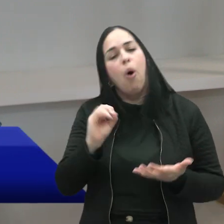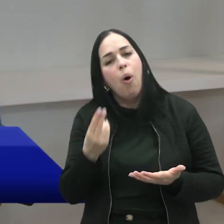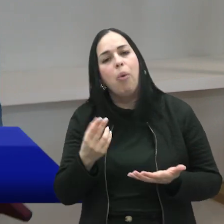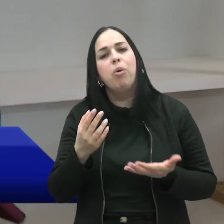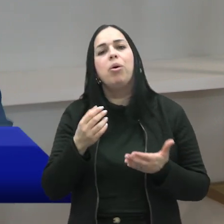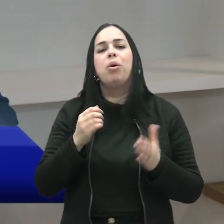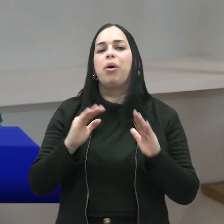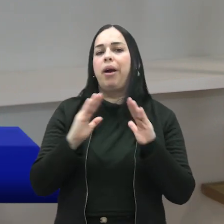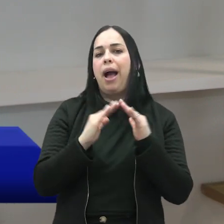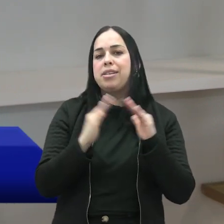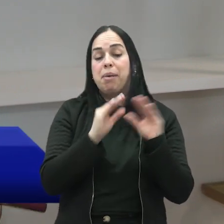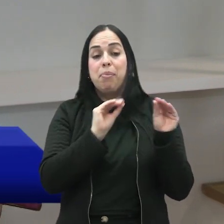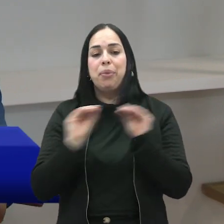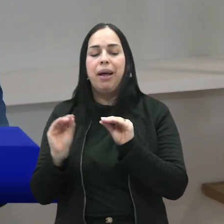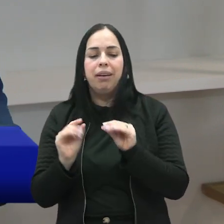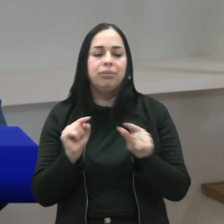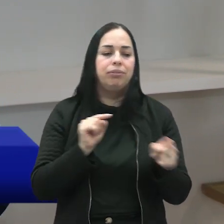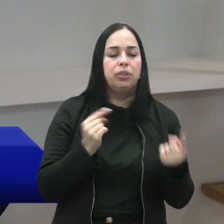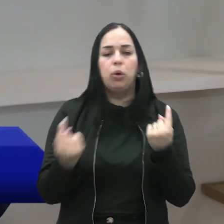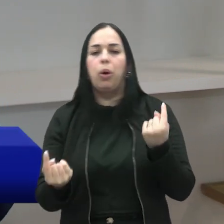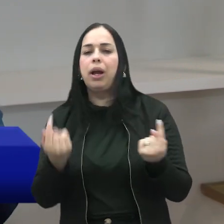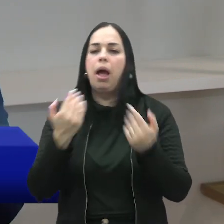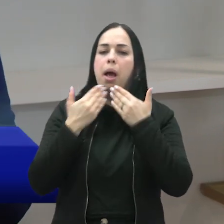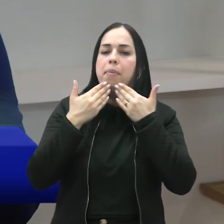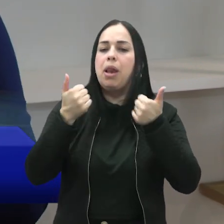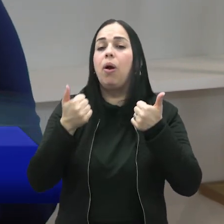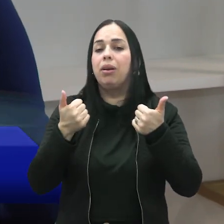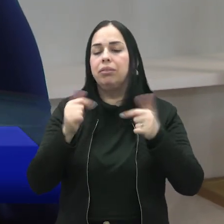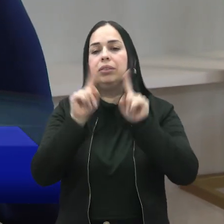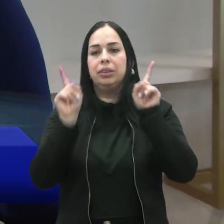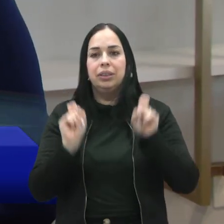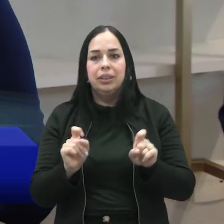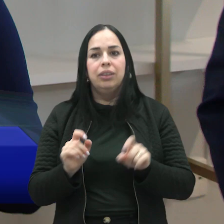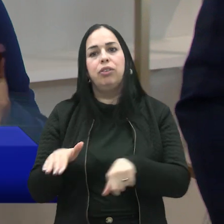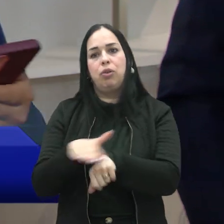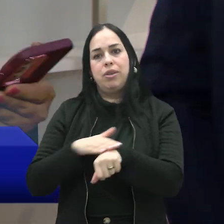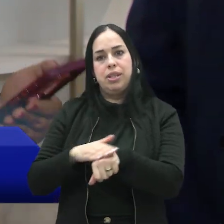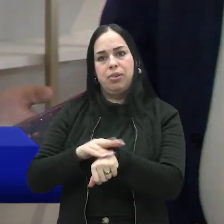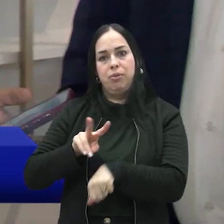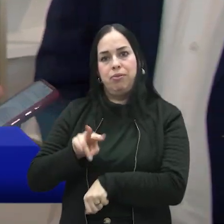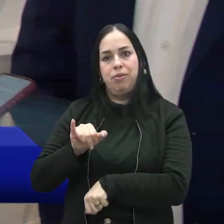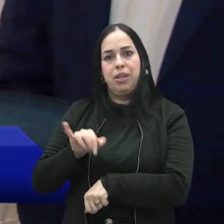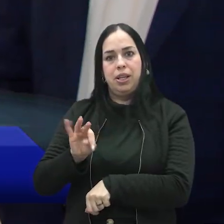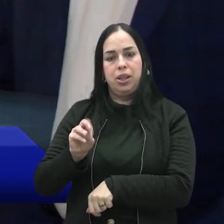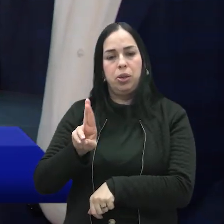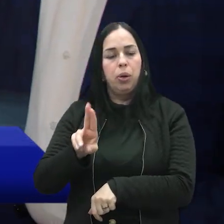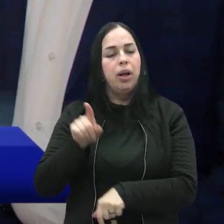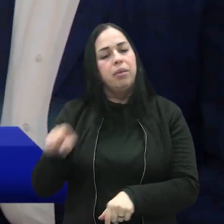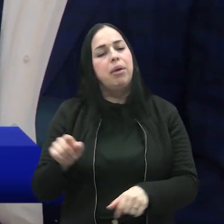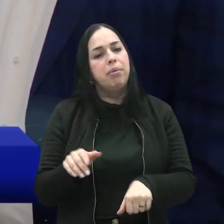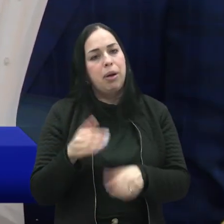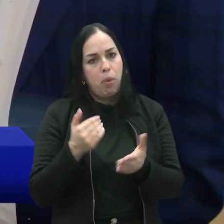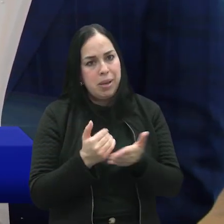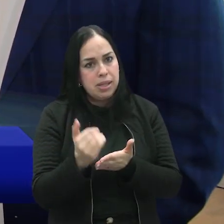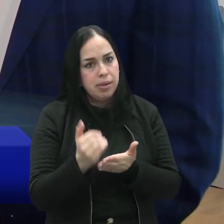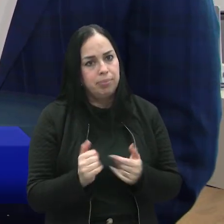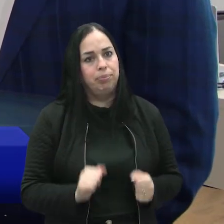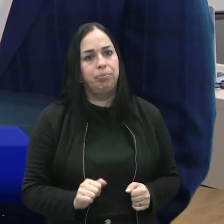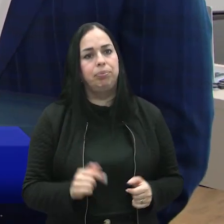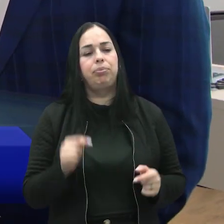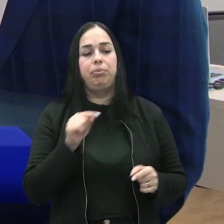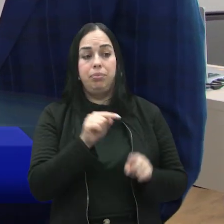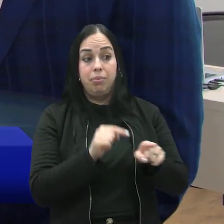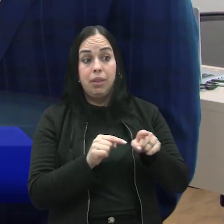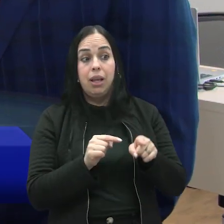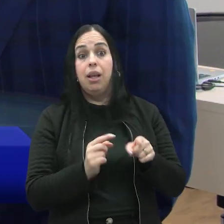o que fazer? Comprar ou alugar? Para a gente entender melhor, eu vou conversar com o Vitor Amério, ele é advogado imobiliário. Vitor, para a gente começar, com o